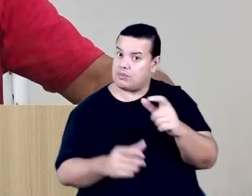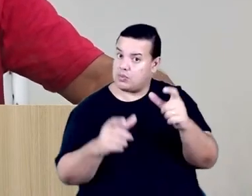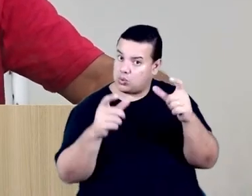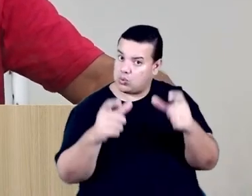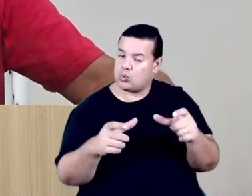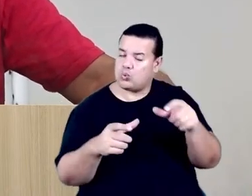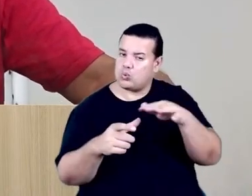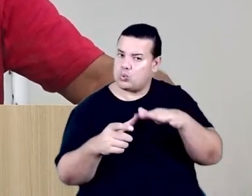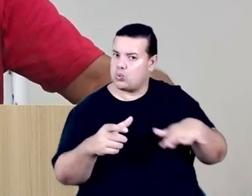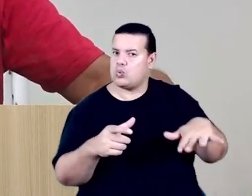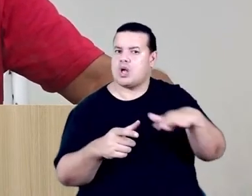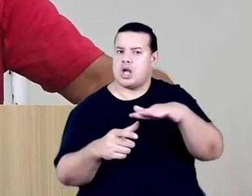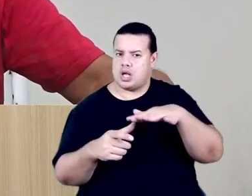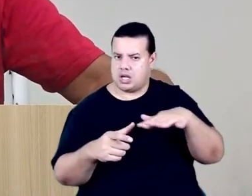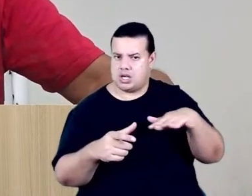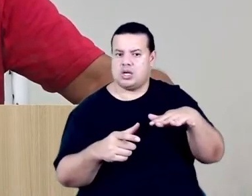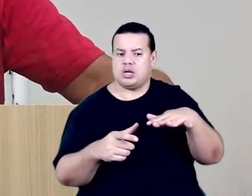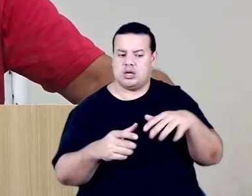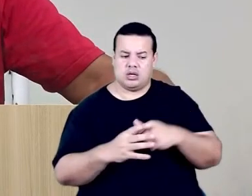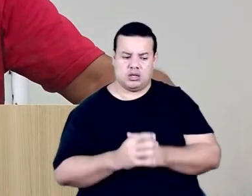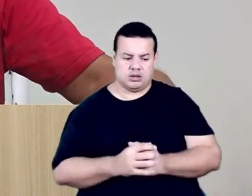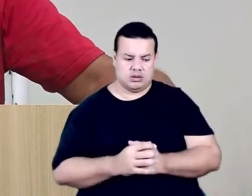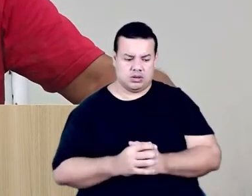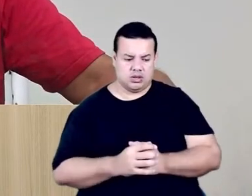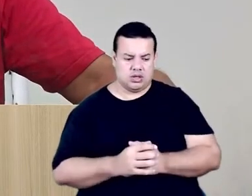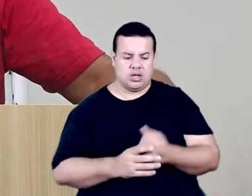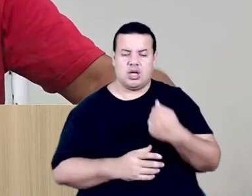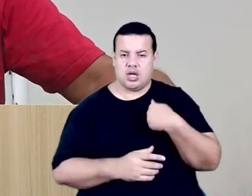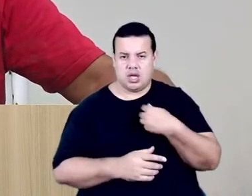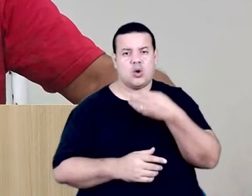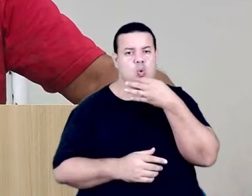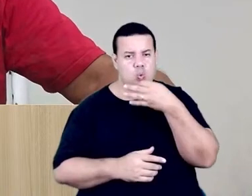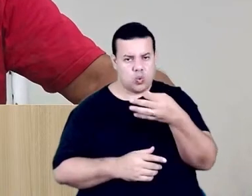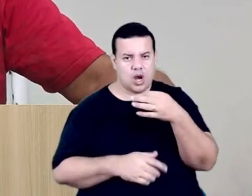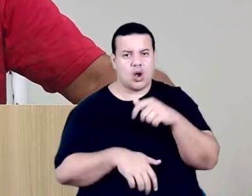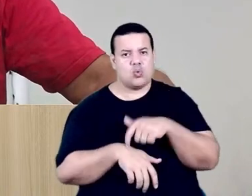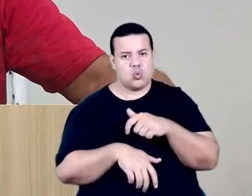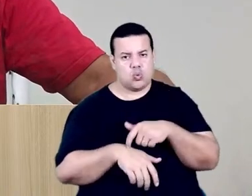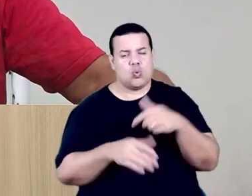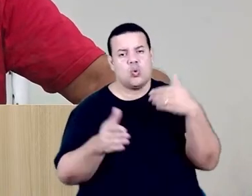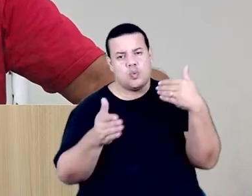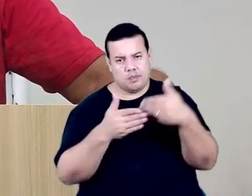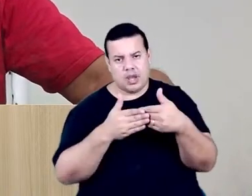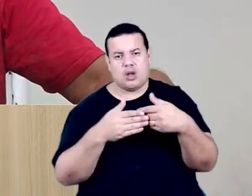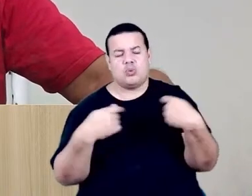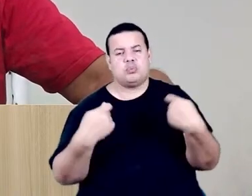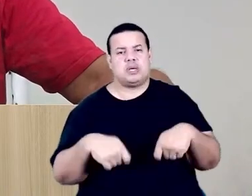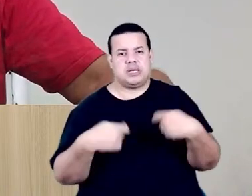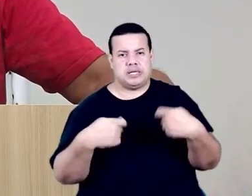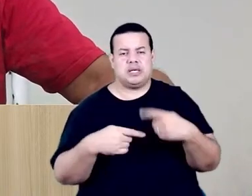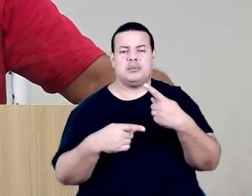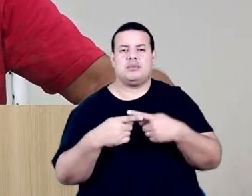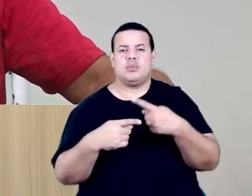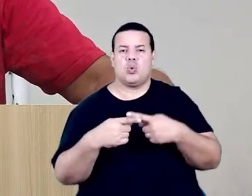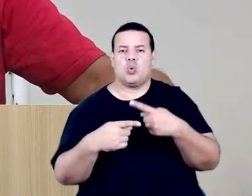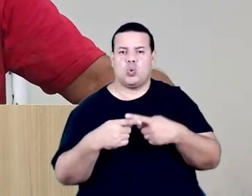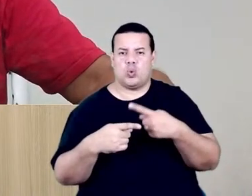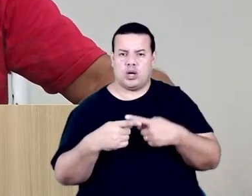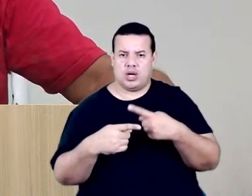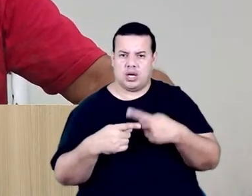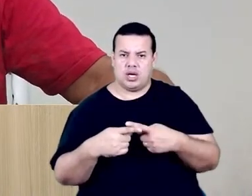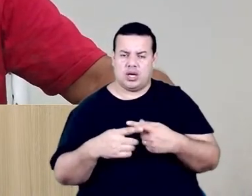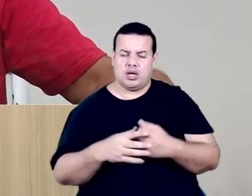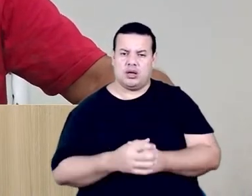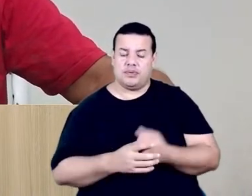área e eu acho que em breve terá um desfecho porque eu esse dia